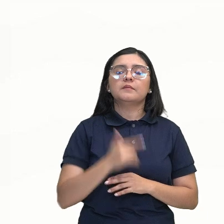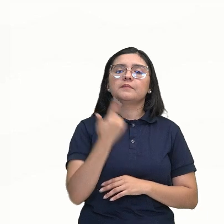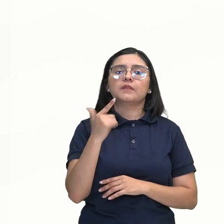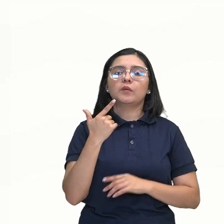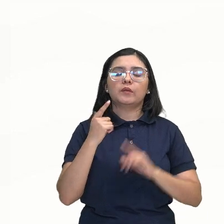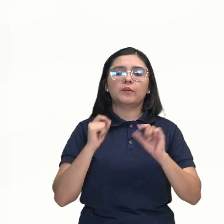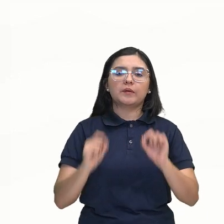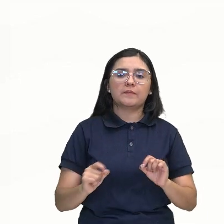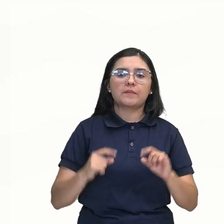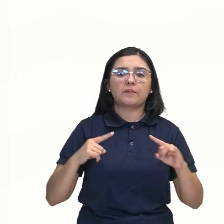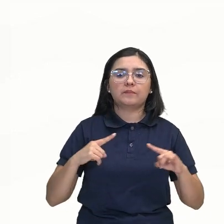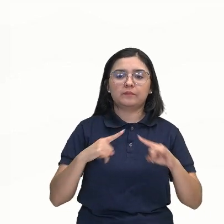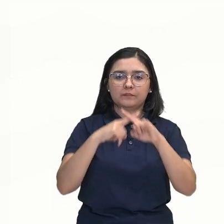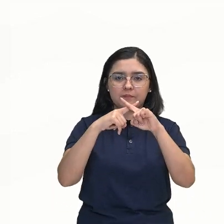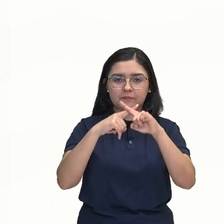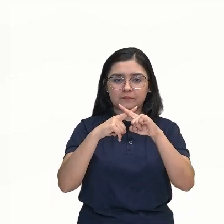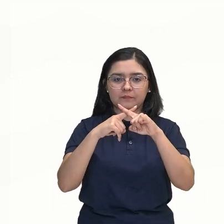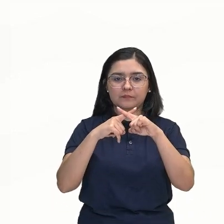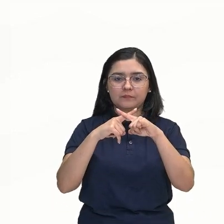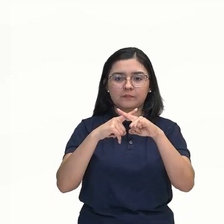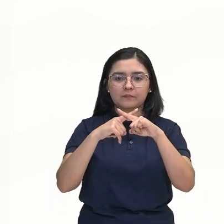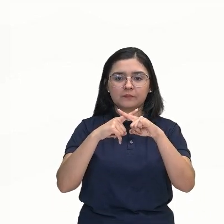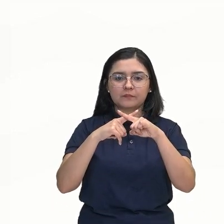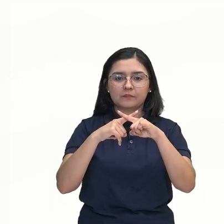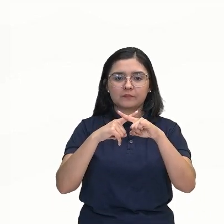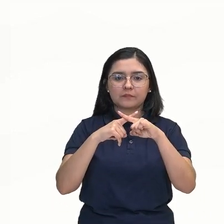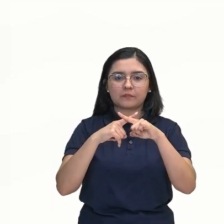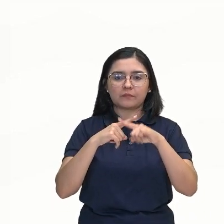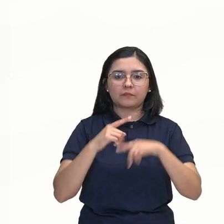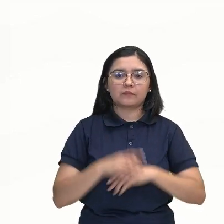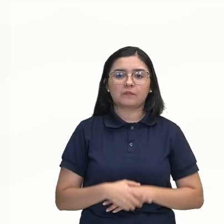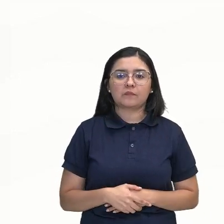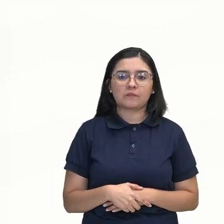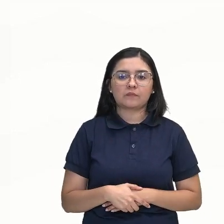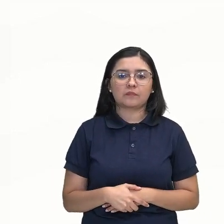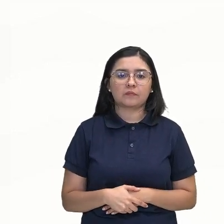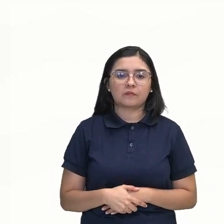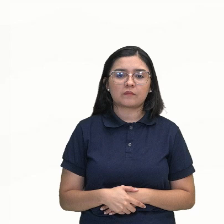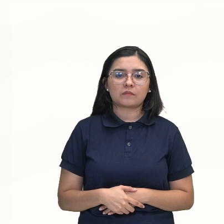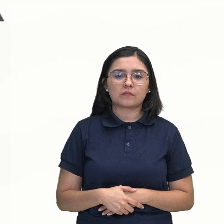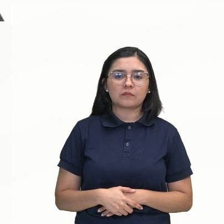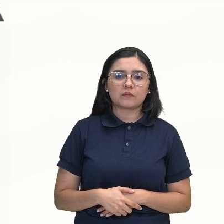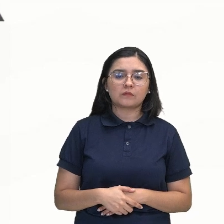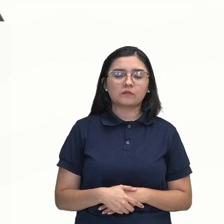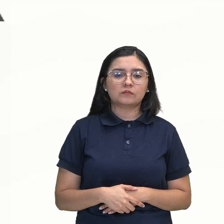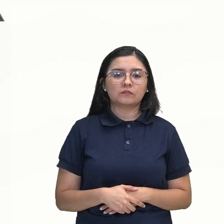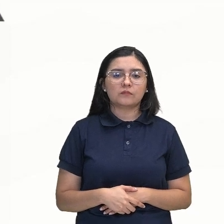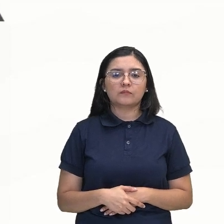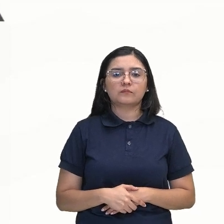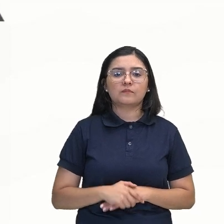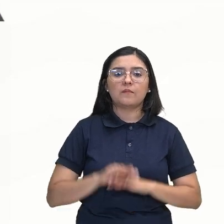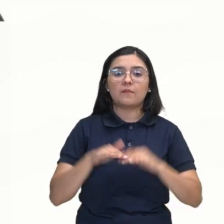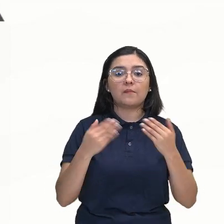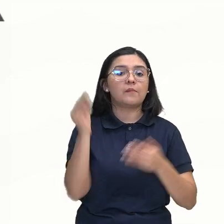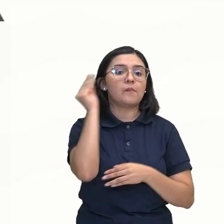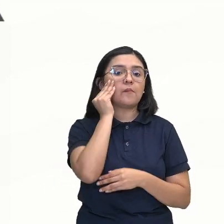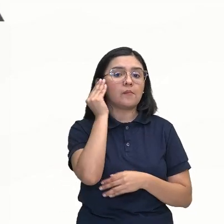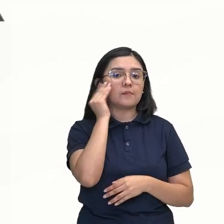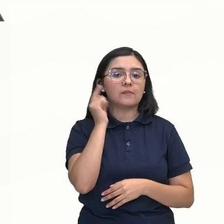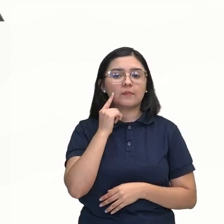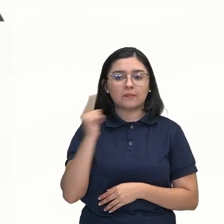né, não pode haver aí linhas cruzadas, tudo bem? Vamos ver aqui,